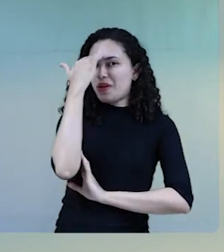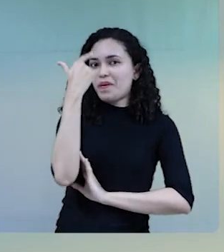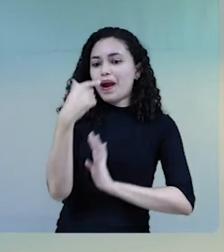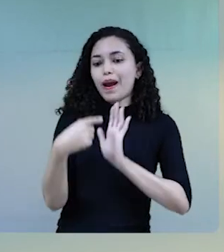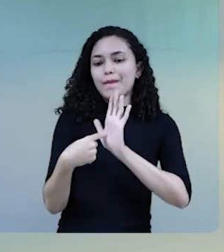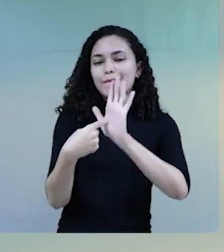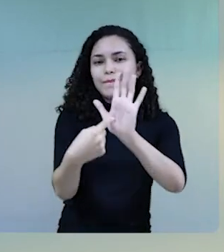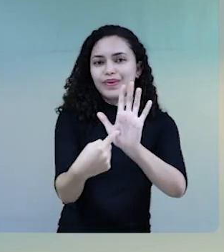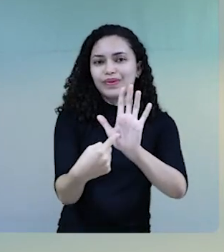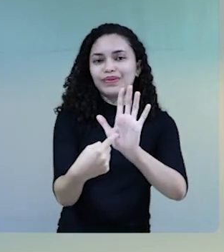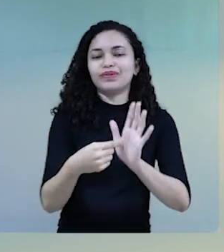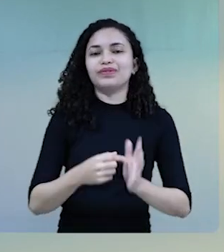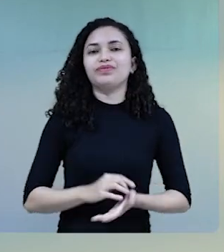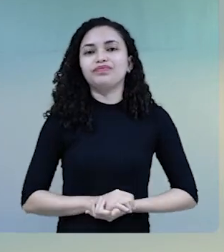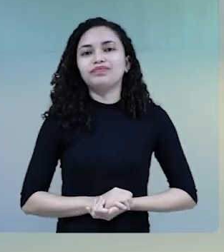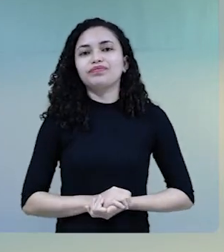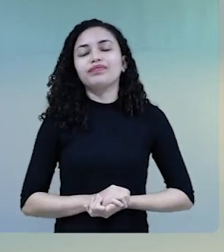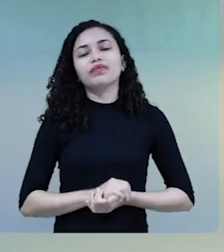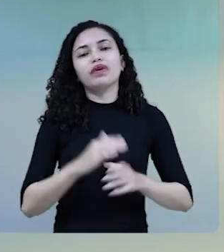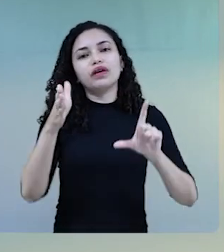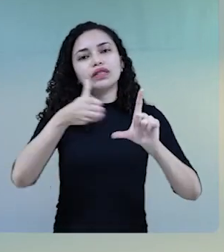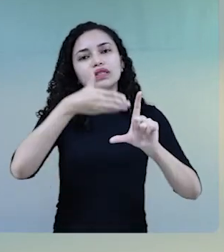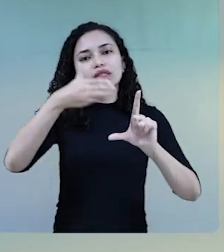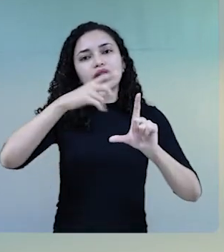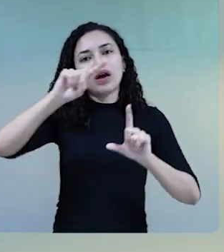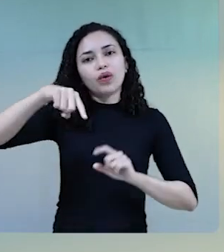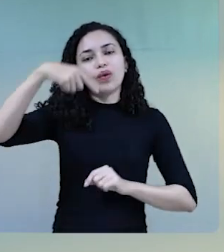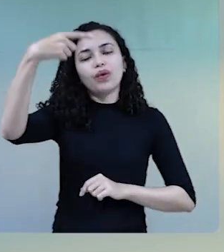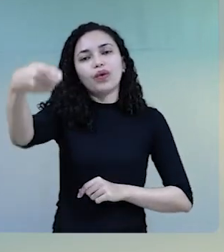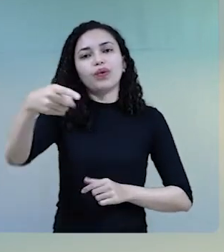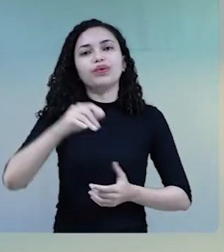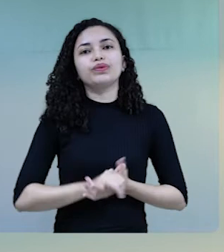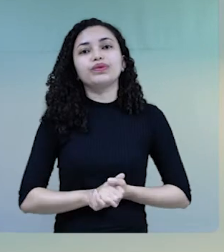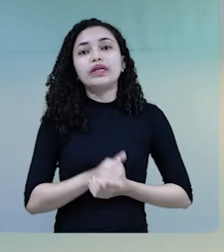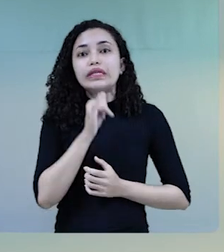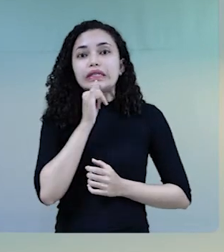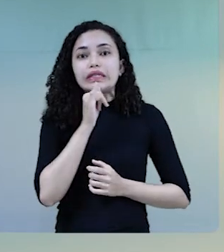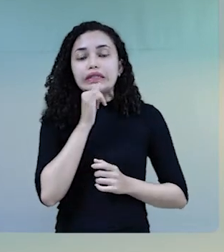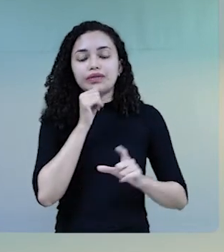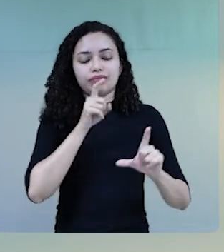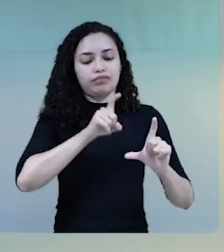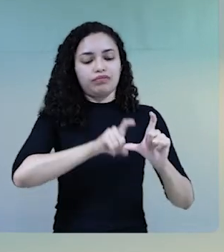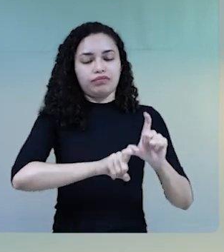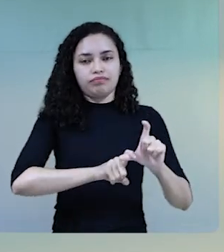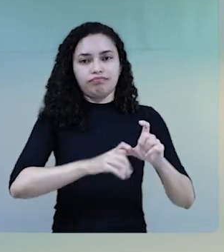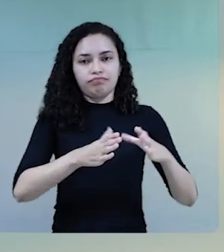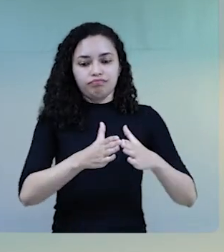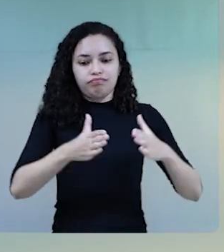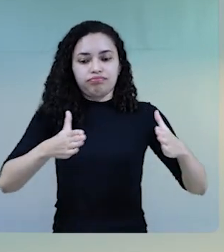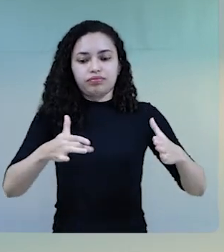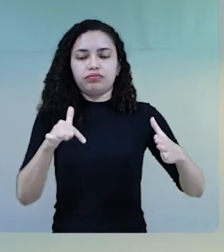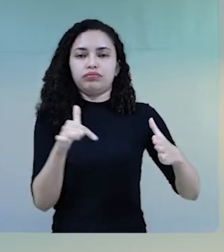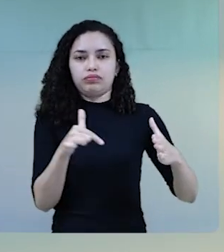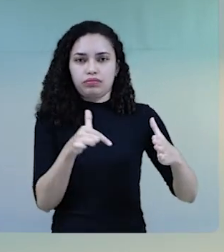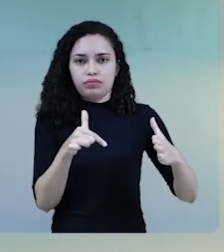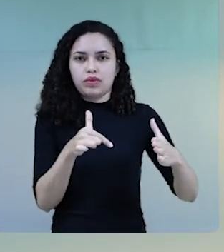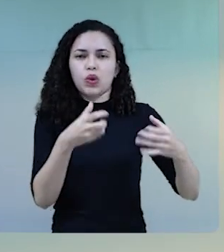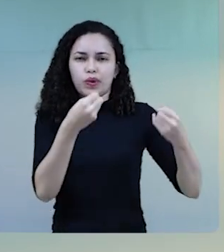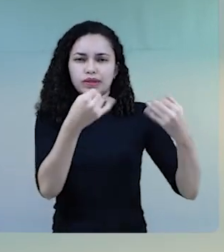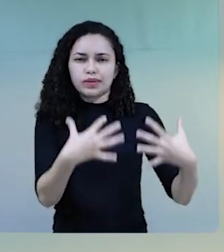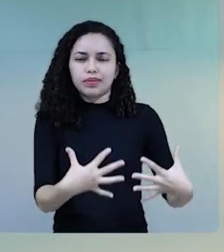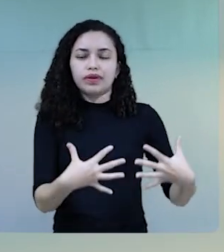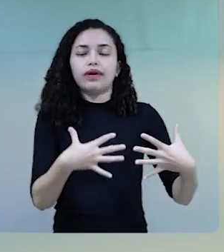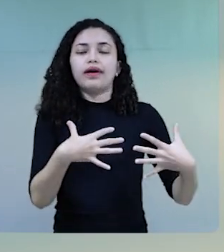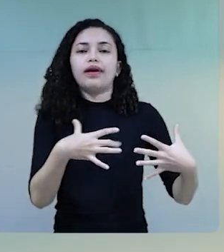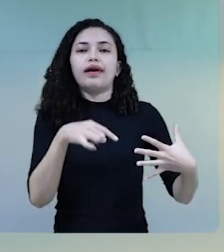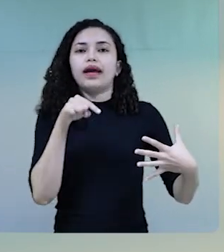próximo slide. Perfeito. Quando a gente fala de gerador, vamos entender uma coisa. De toda a potência que ele tem, que é de toda a